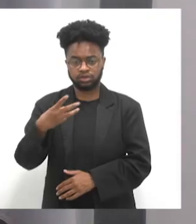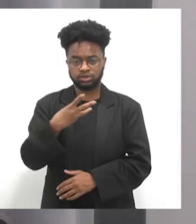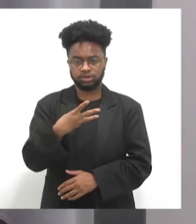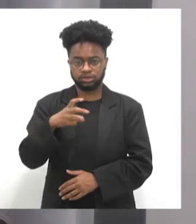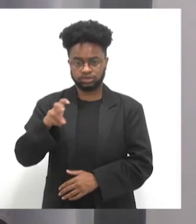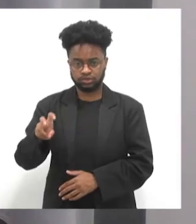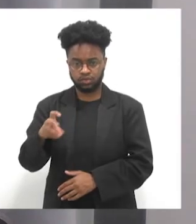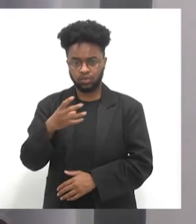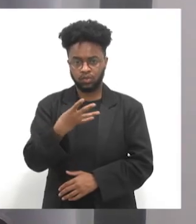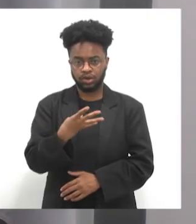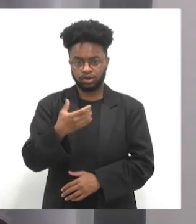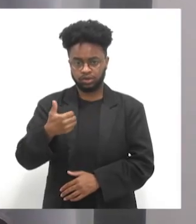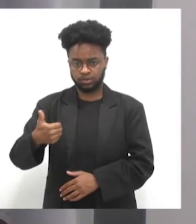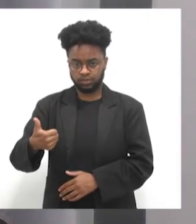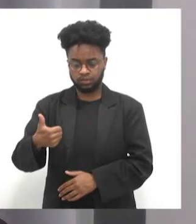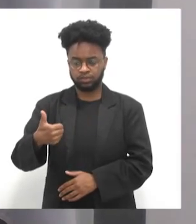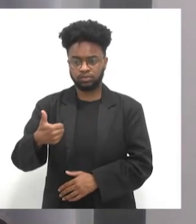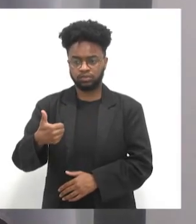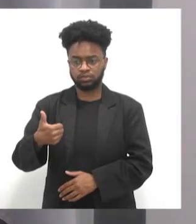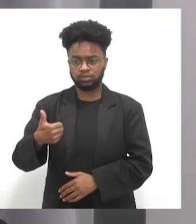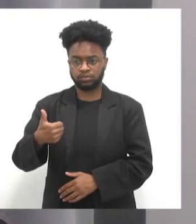35, 41,